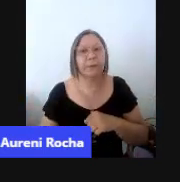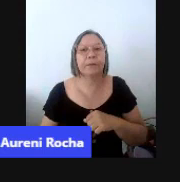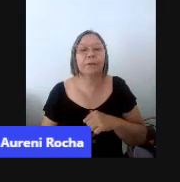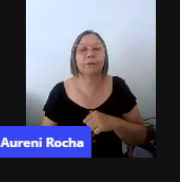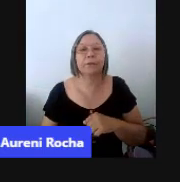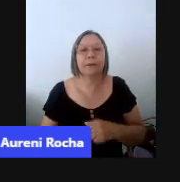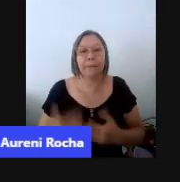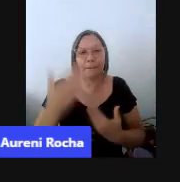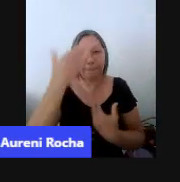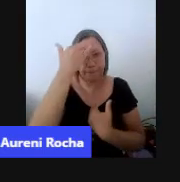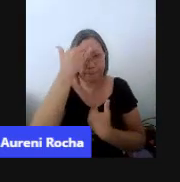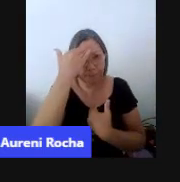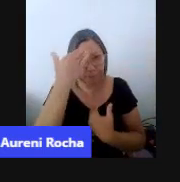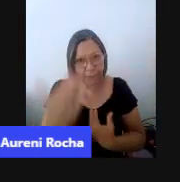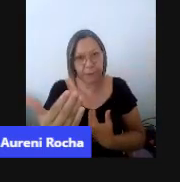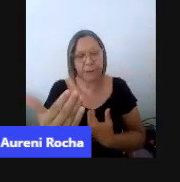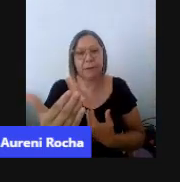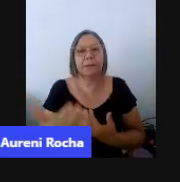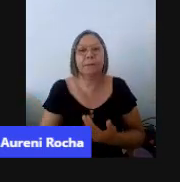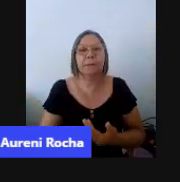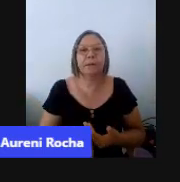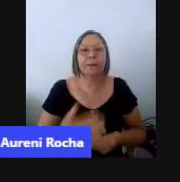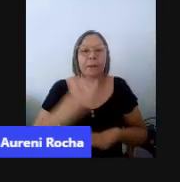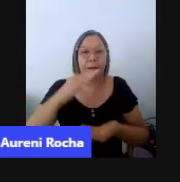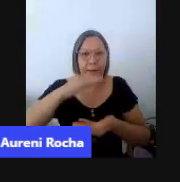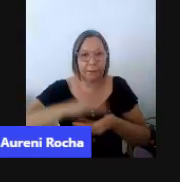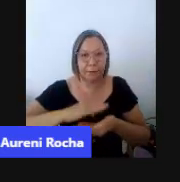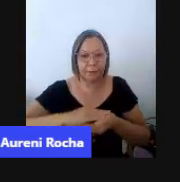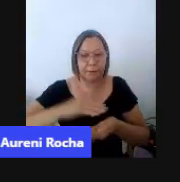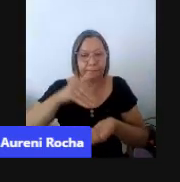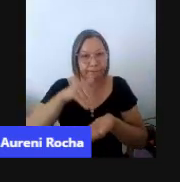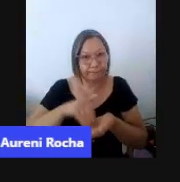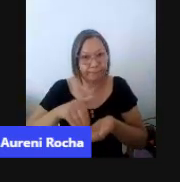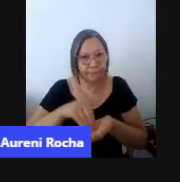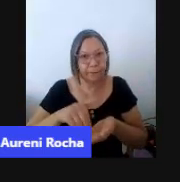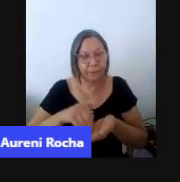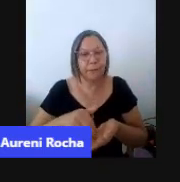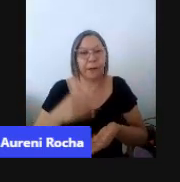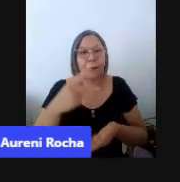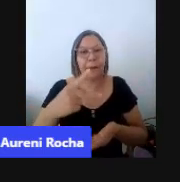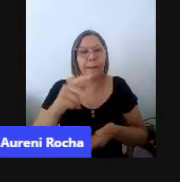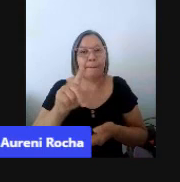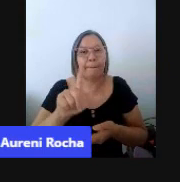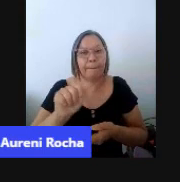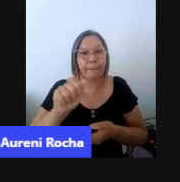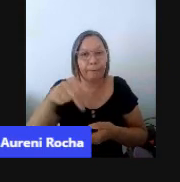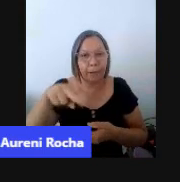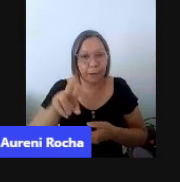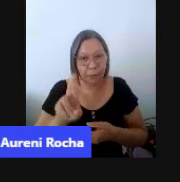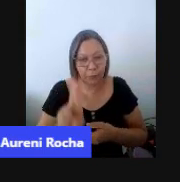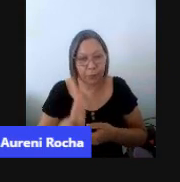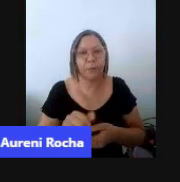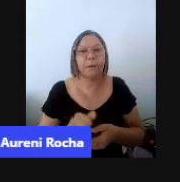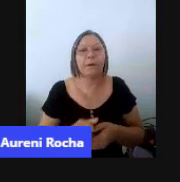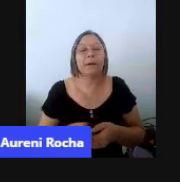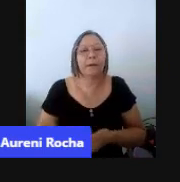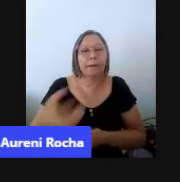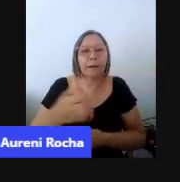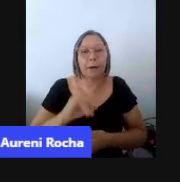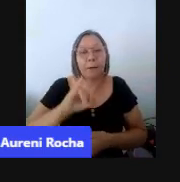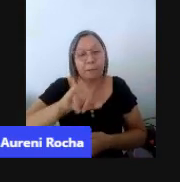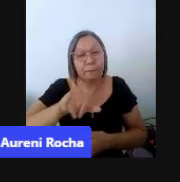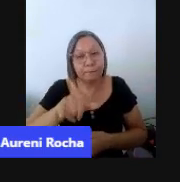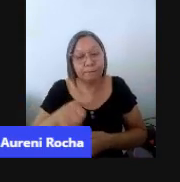Secretaria de Educação, a CEMED, a PlanURB, para nos dar essa oportunidade de compartilhar um pouquinho com